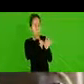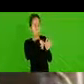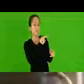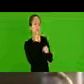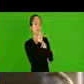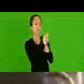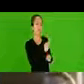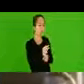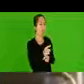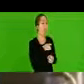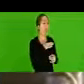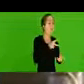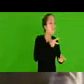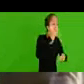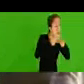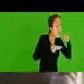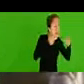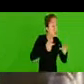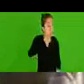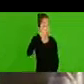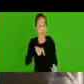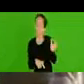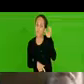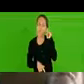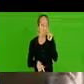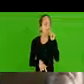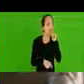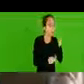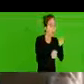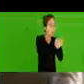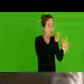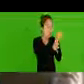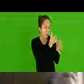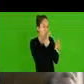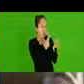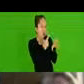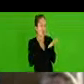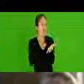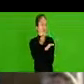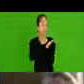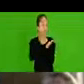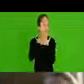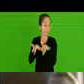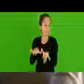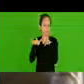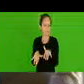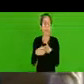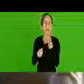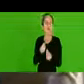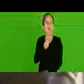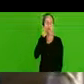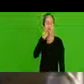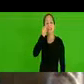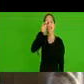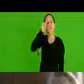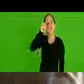Transcritas ali as suas falas, as suas observações, com as suas observações no seu diário de campo, mas ao mesmo